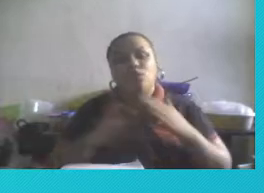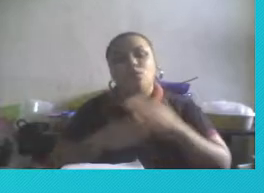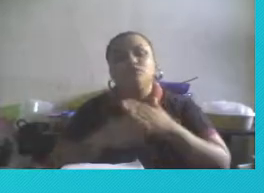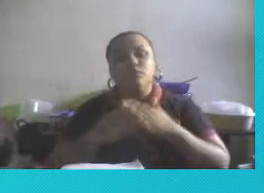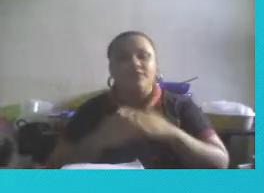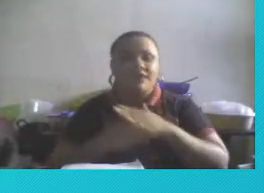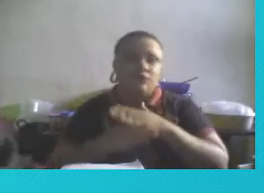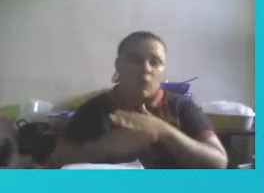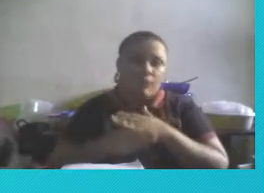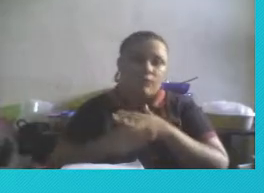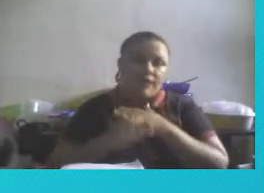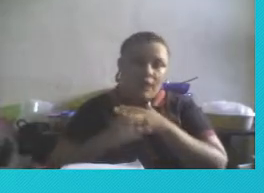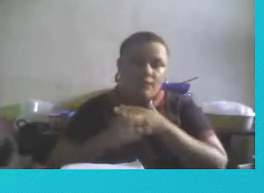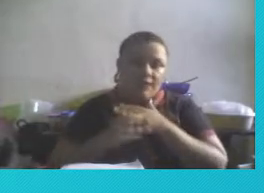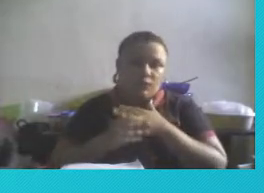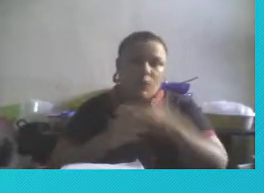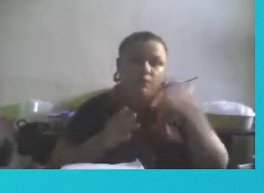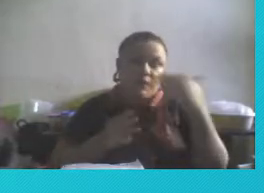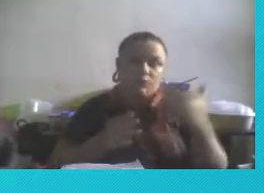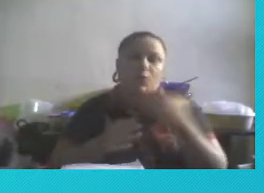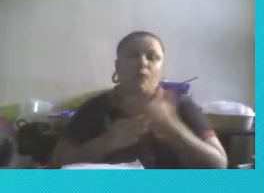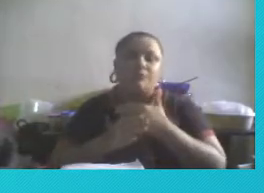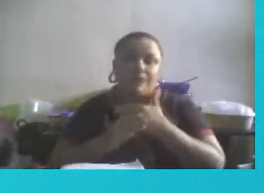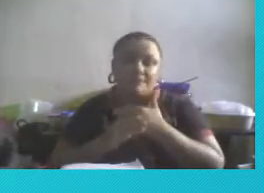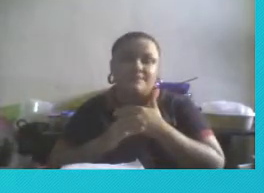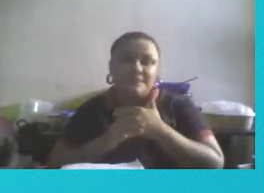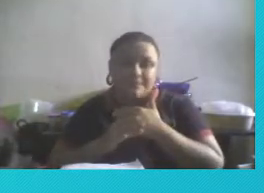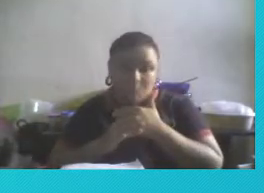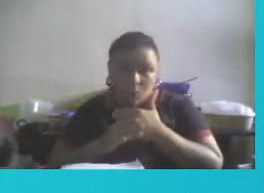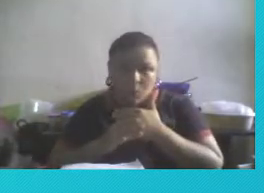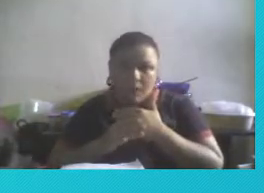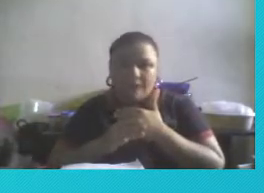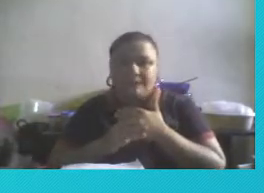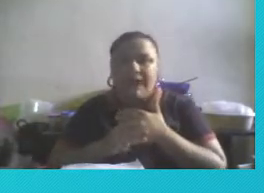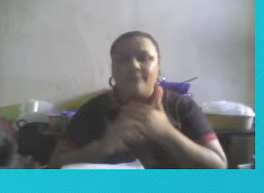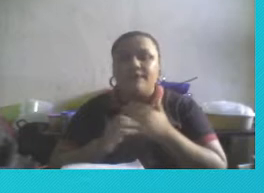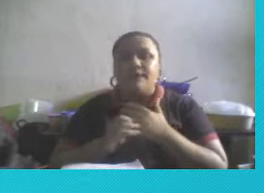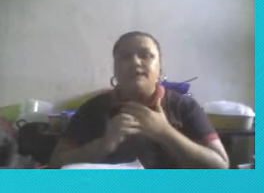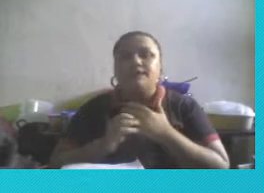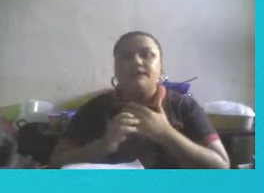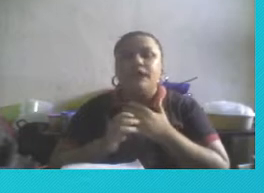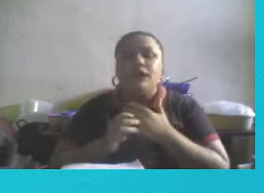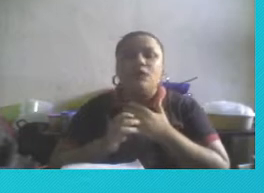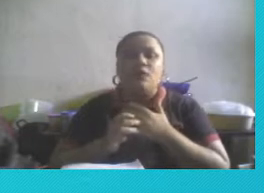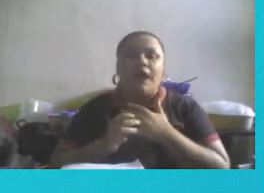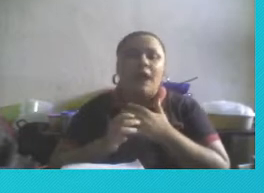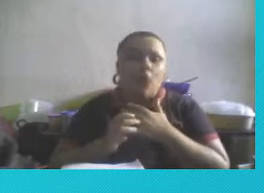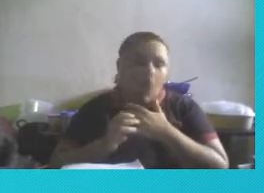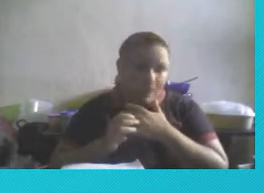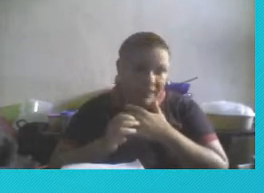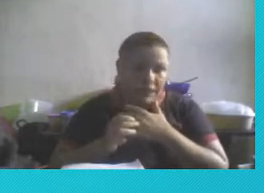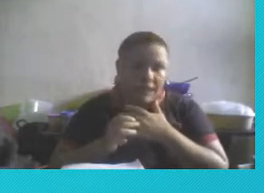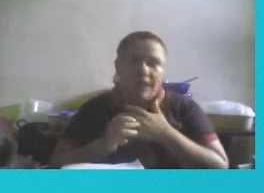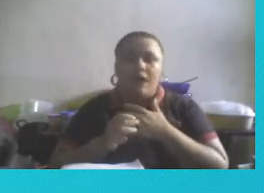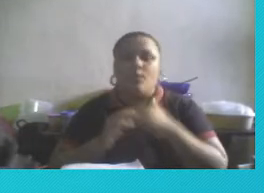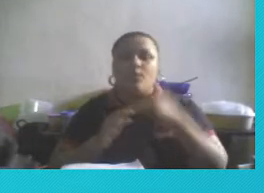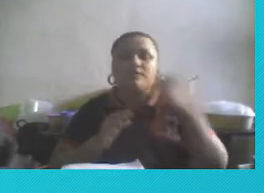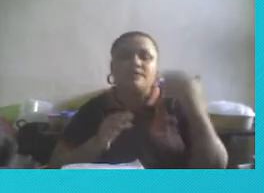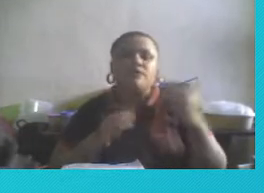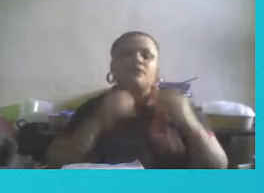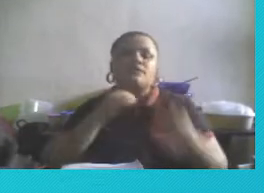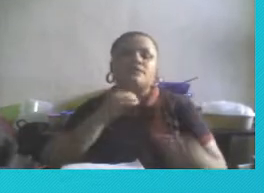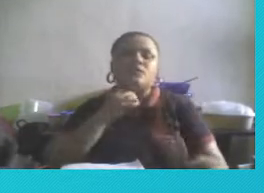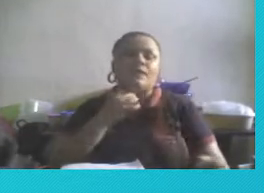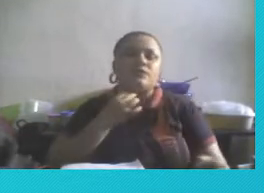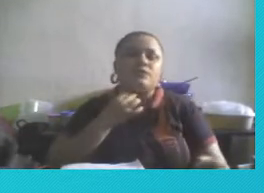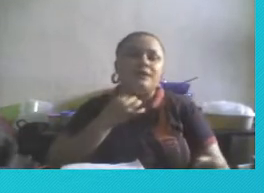Gente, um dos vetores, o que é um vetor? Um vetor é um transmissor, tá? Então, a cobra, ela é o